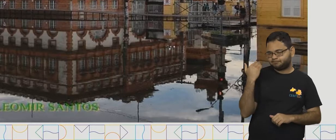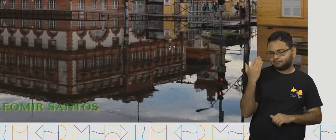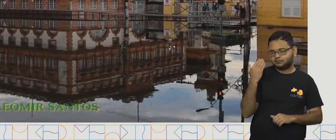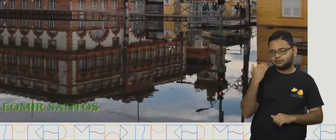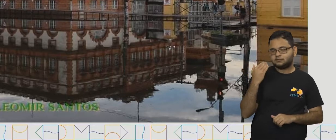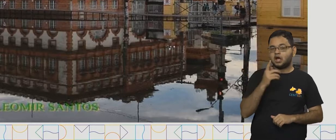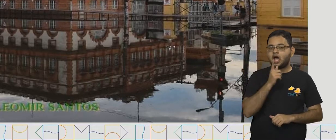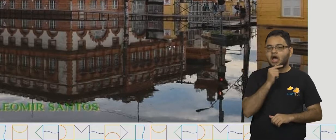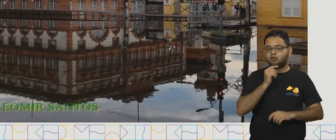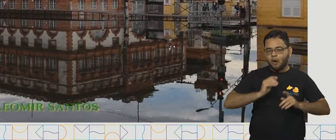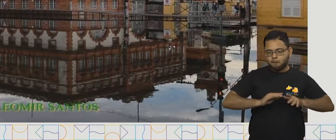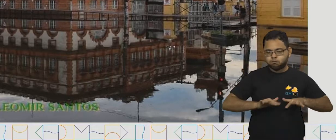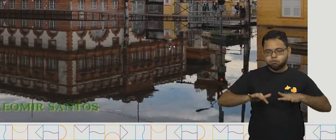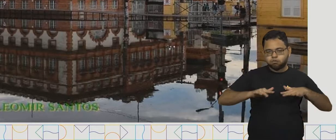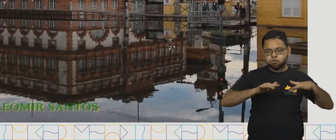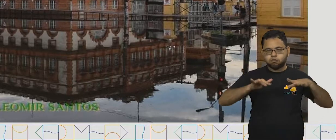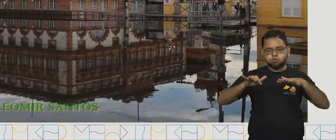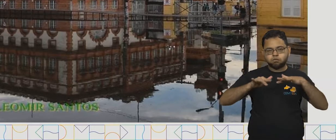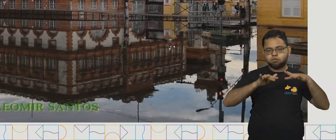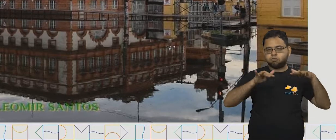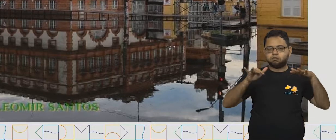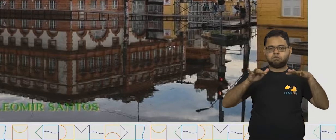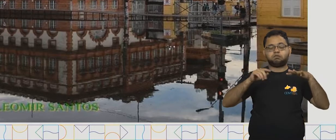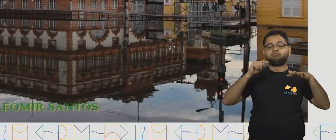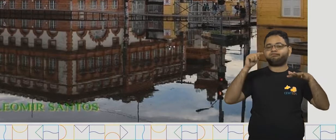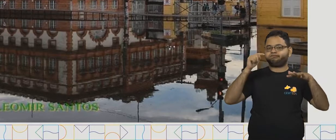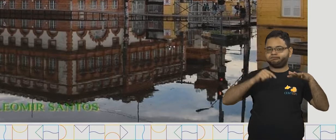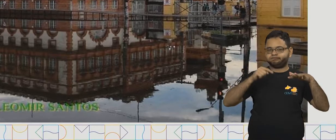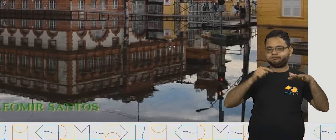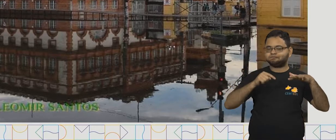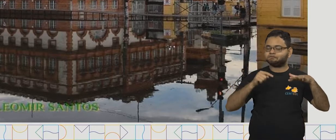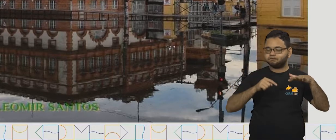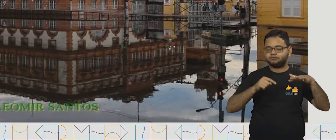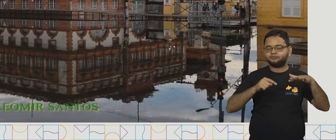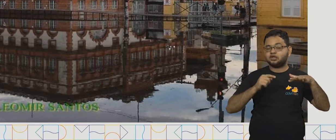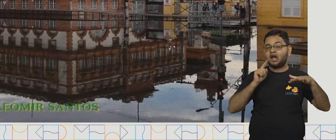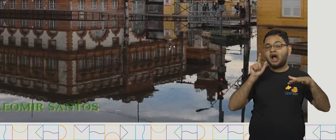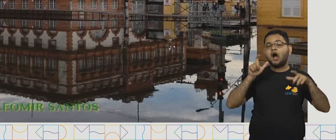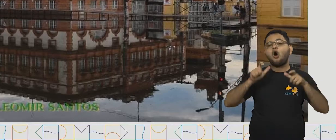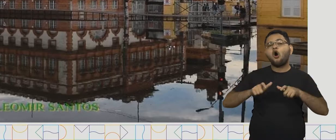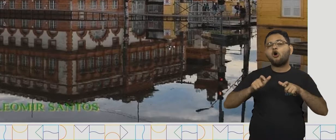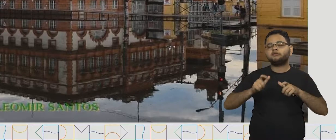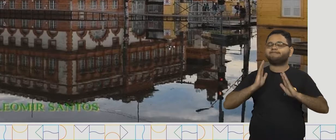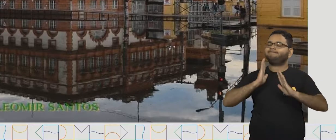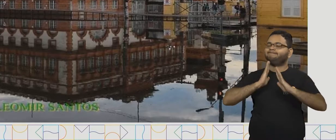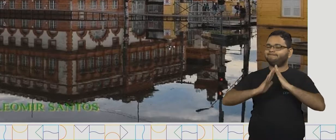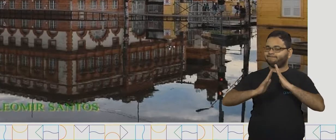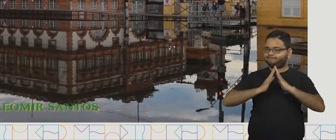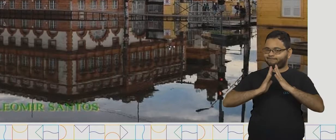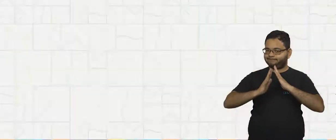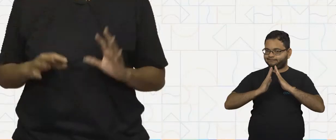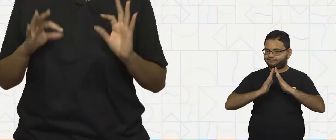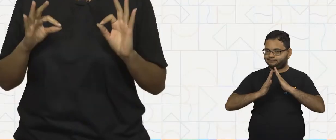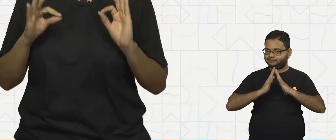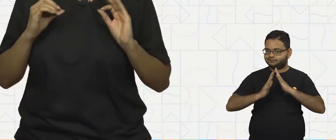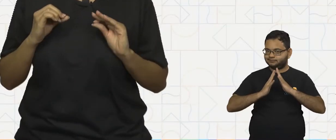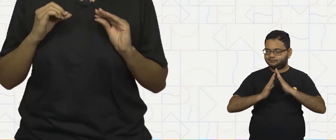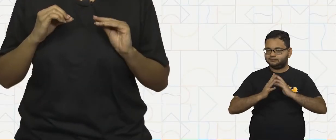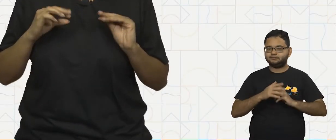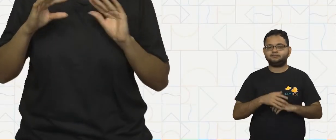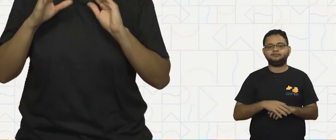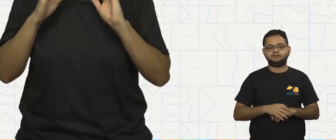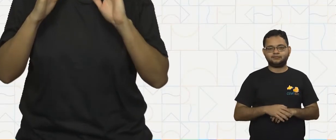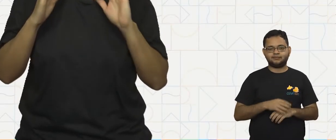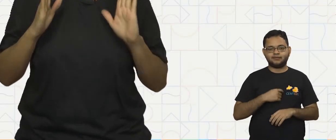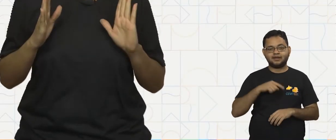enfrentou, por exemplo, foi a maior já registrada na história da cidade. no centro histórico da capital,